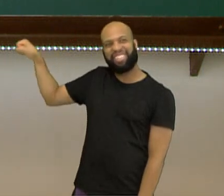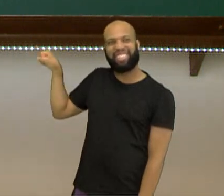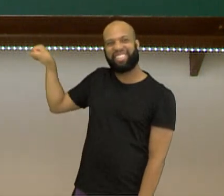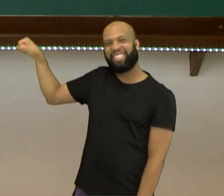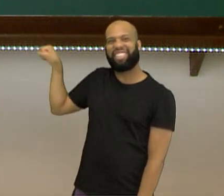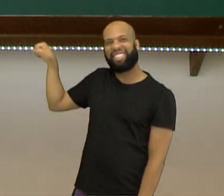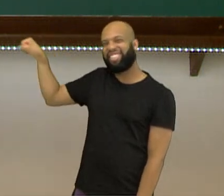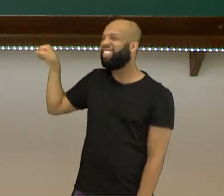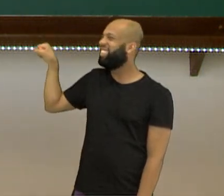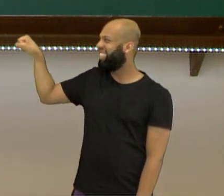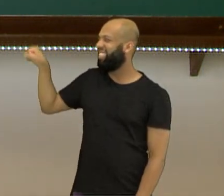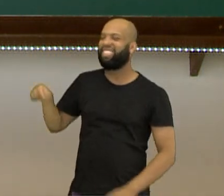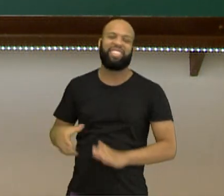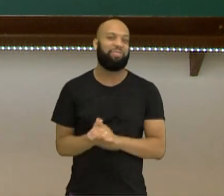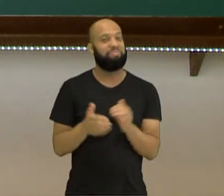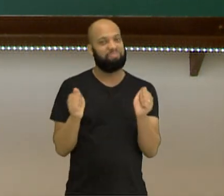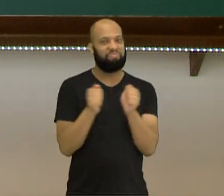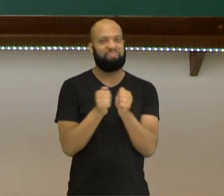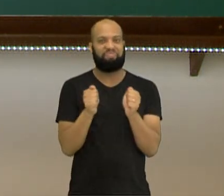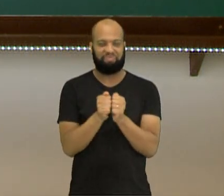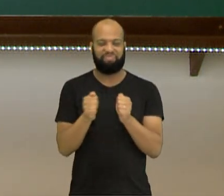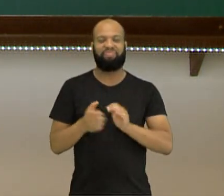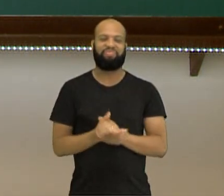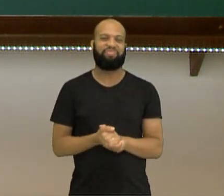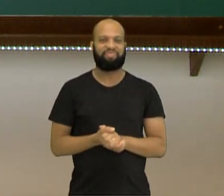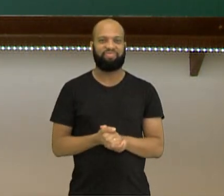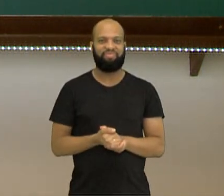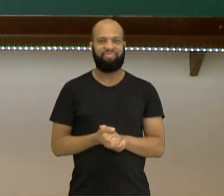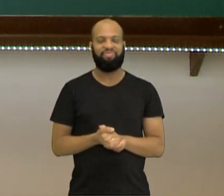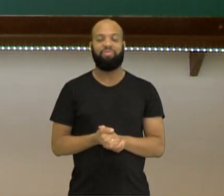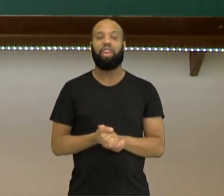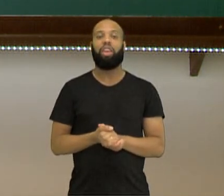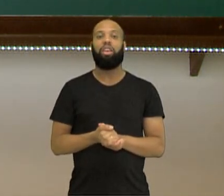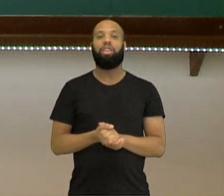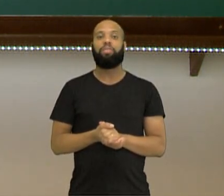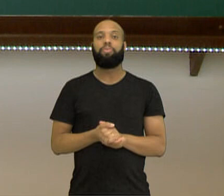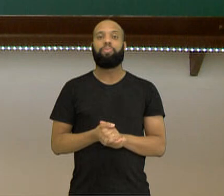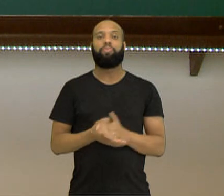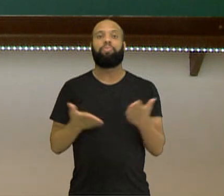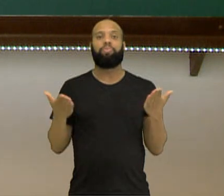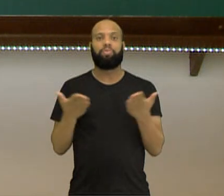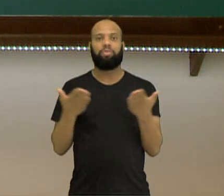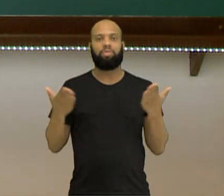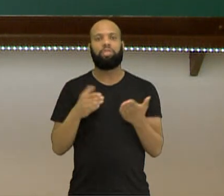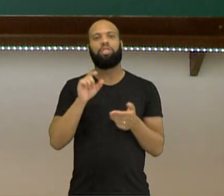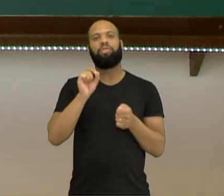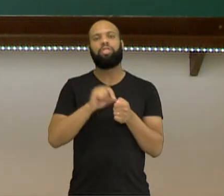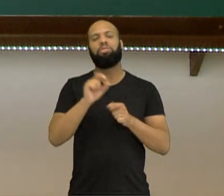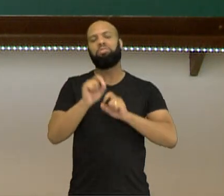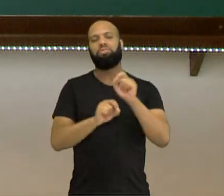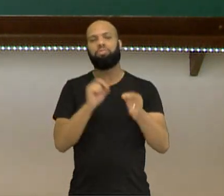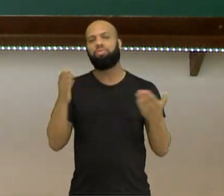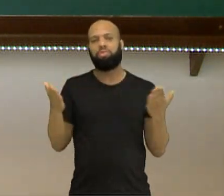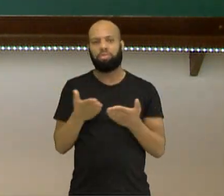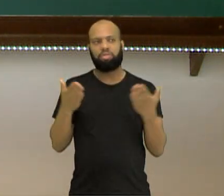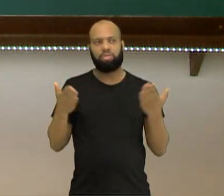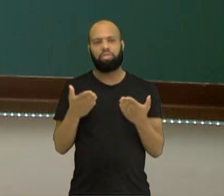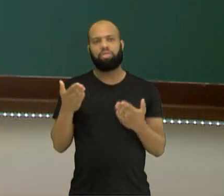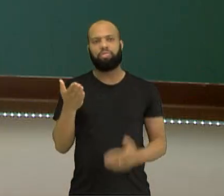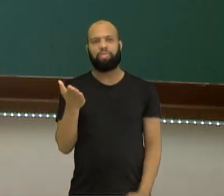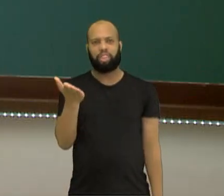querido? Tamo junto! Esse tempinho é para você fazer o quê? Aqui, ó,